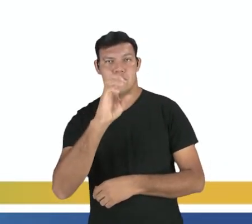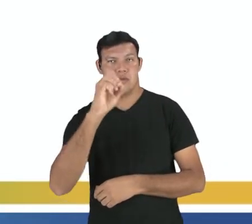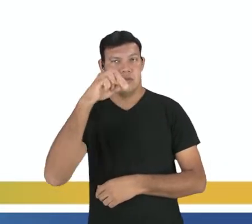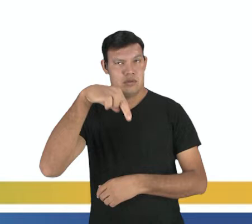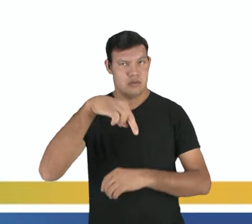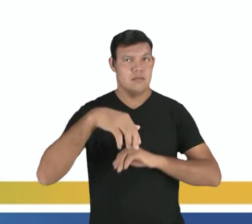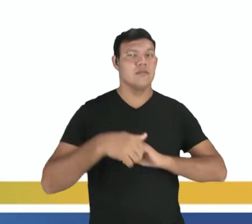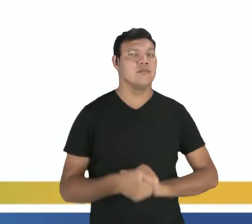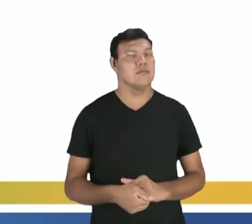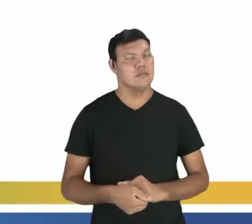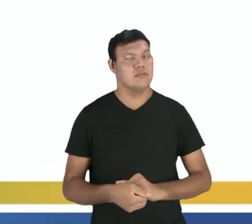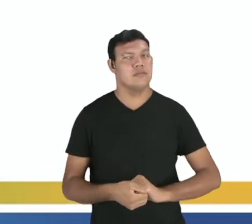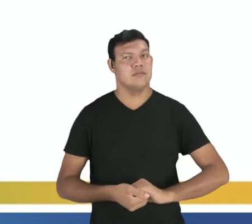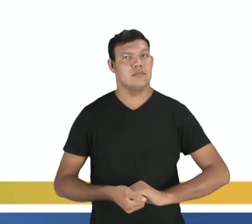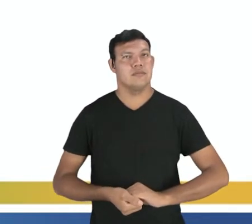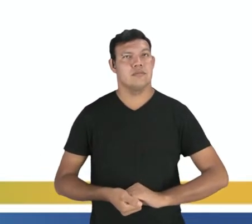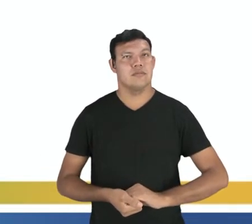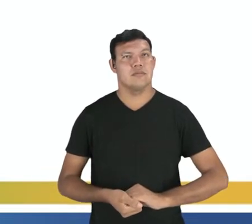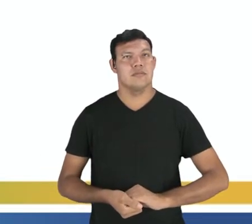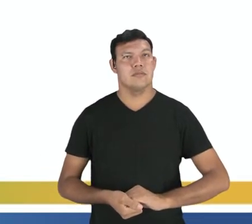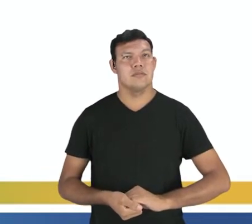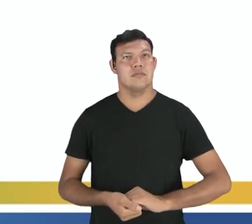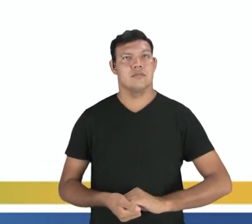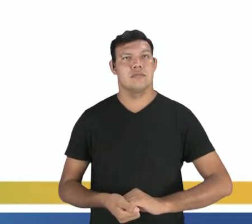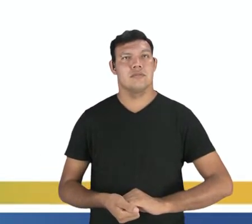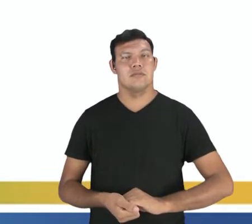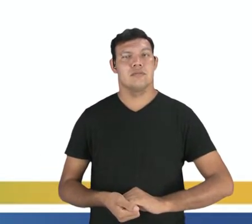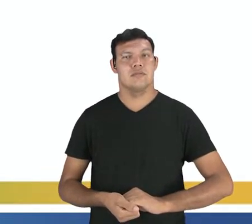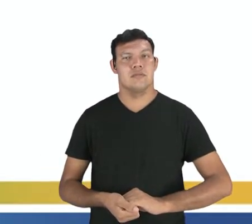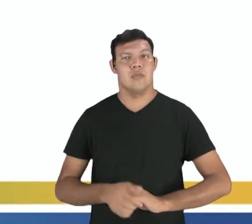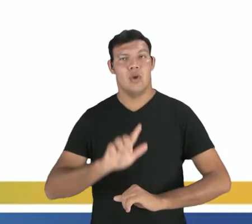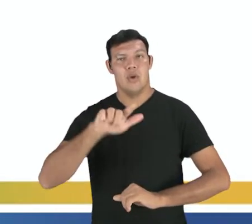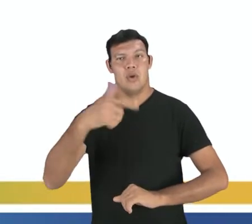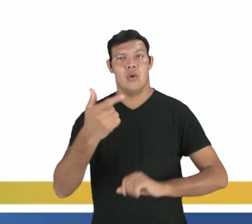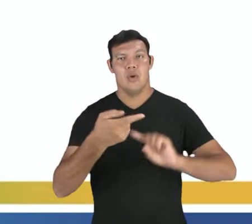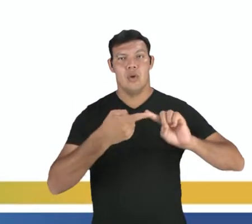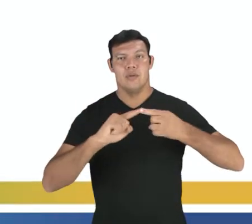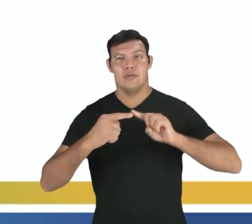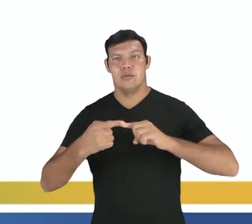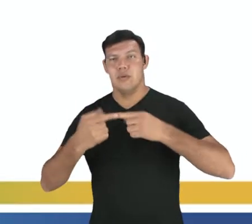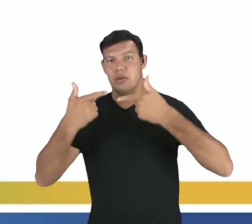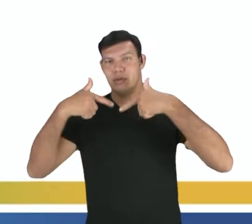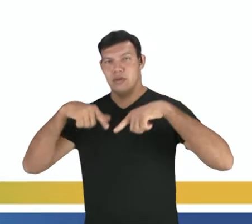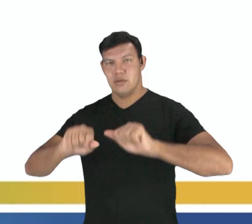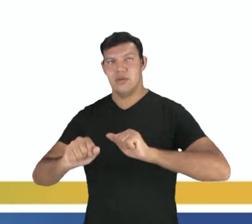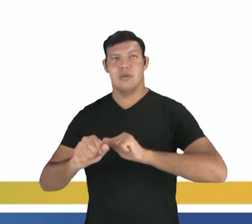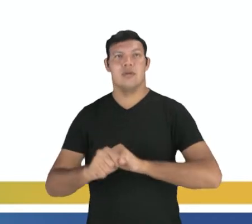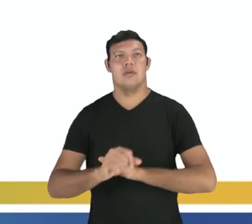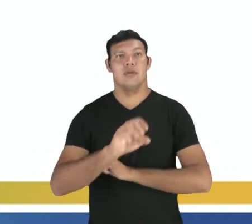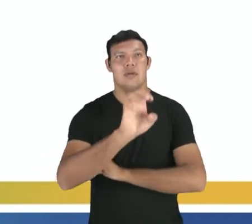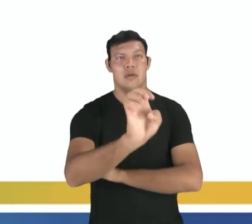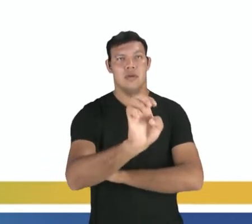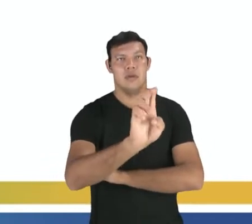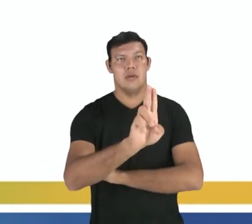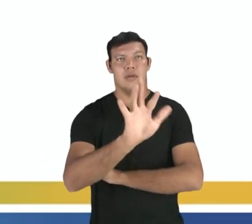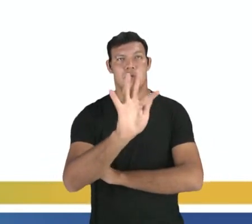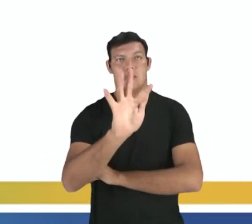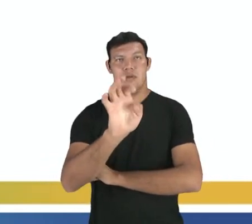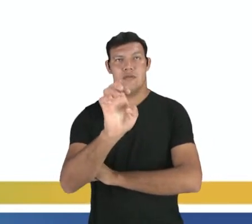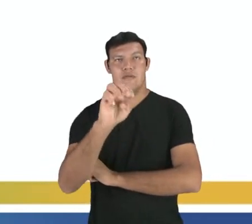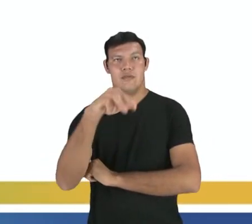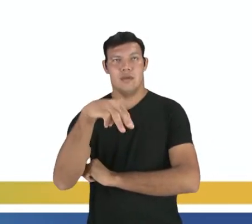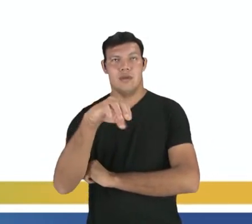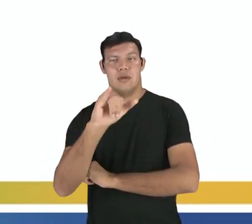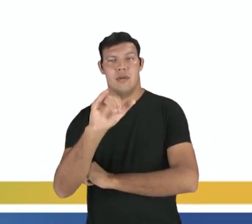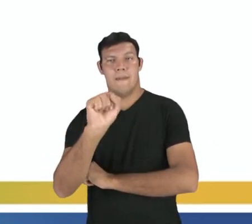podem aparecer juntas. Uma outra figura de linguagem é o eufemismo.